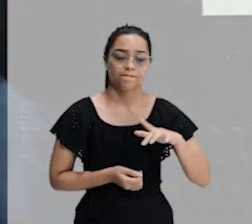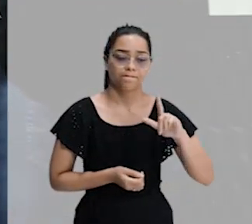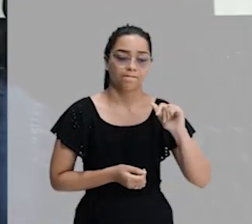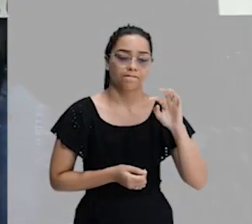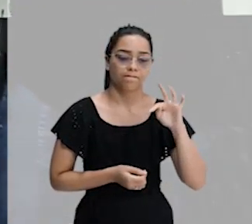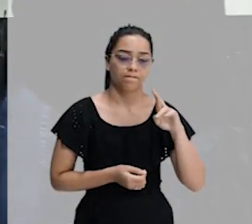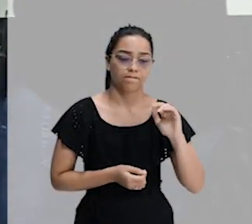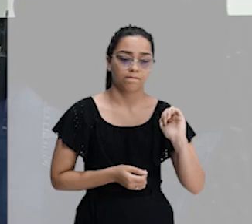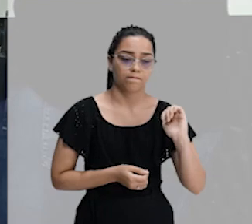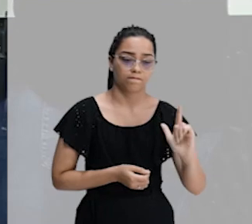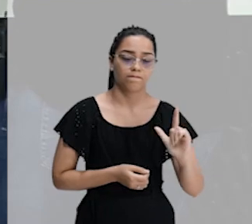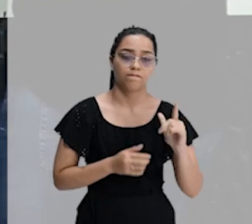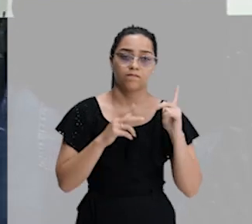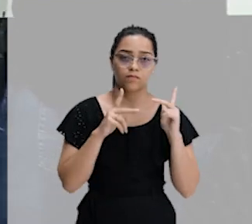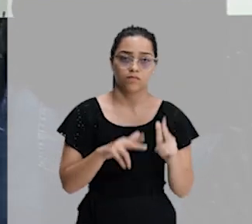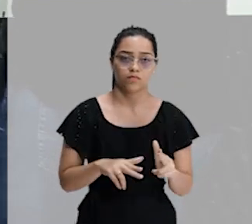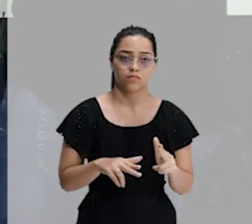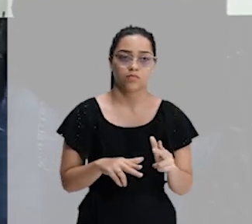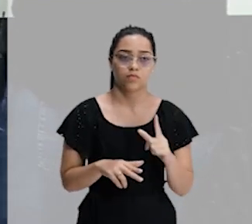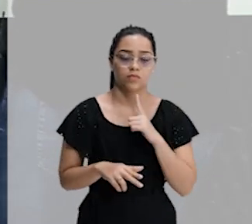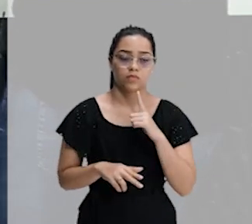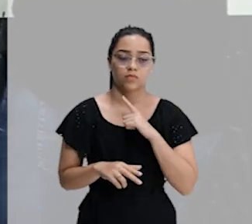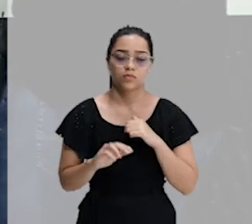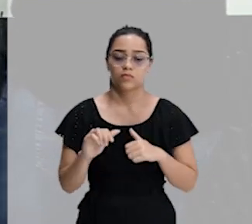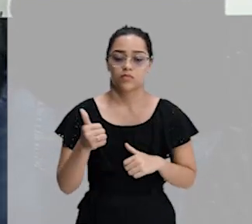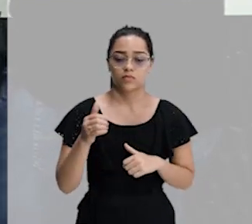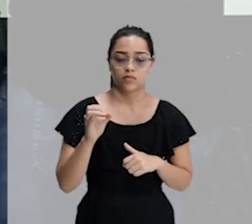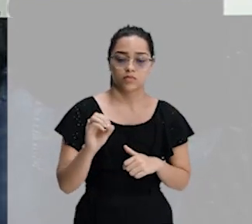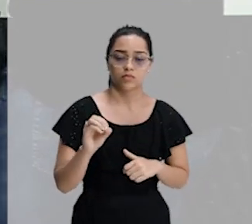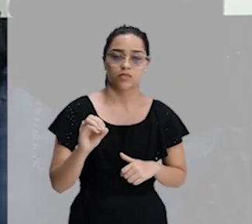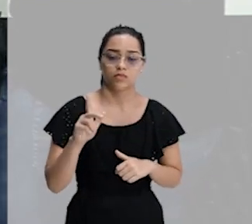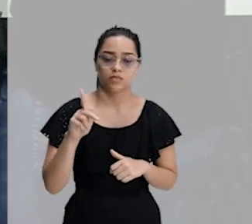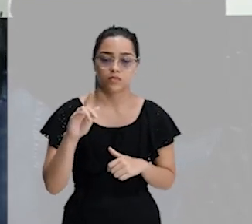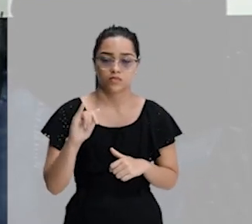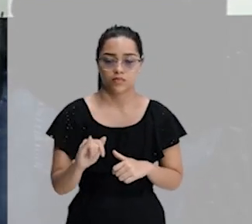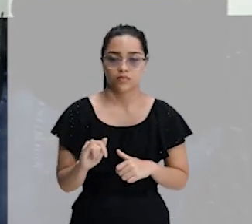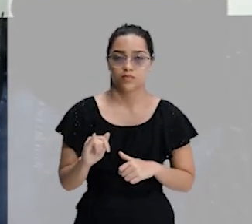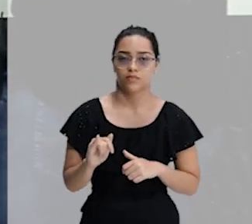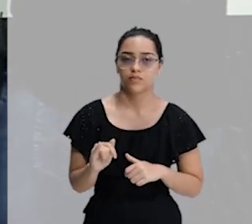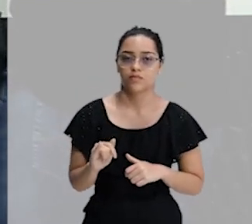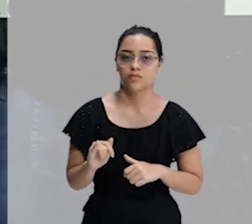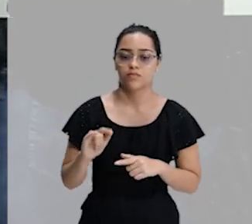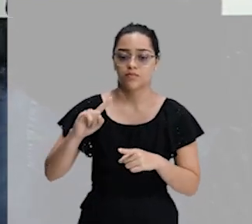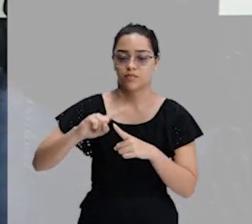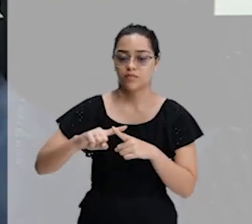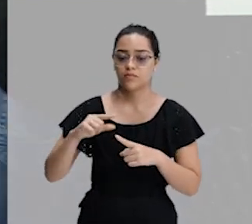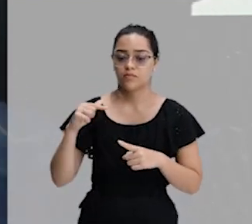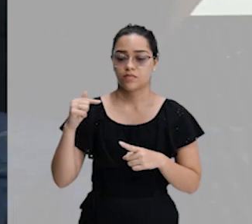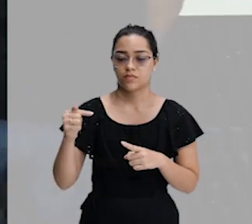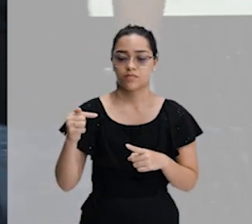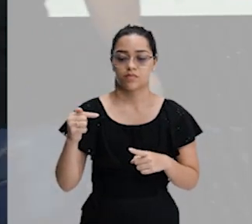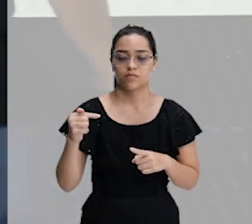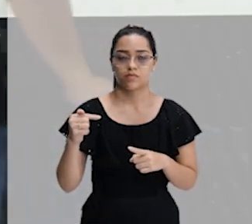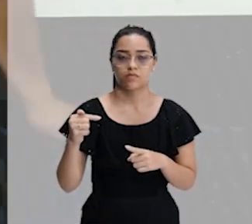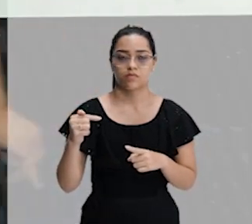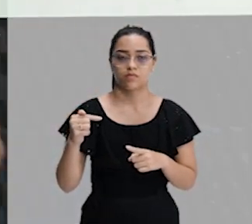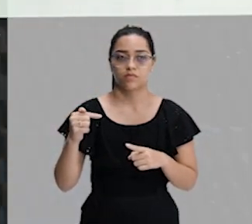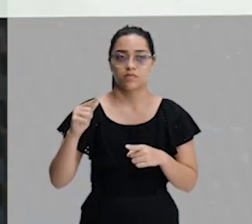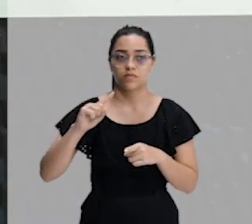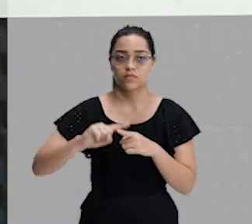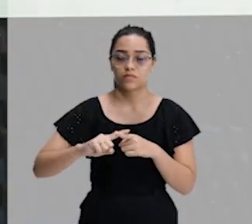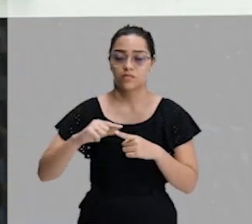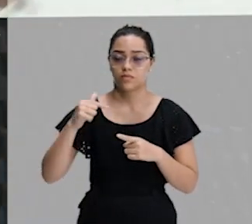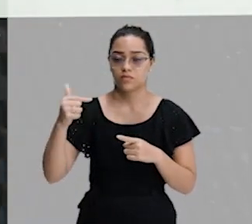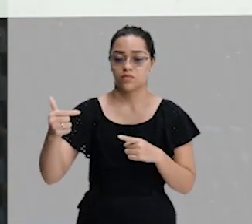lateral vai ser igual aqui a 10π vezes 7, né?